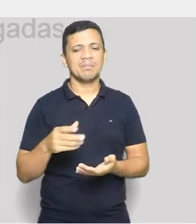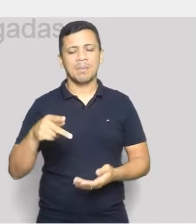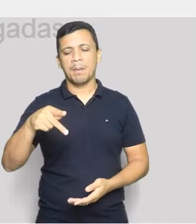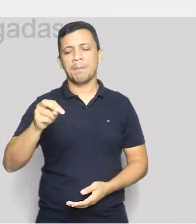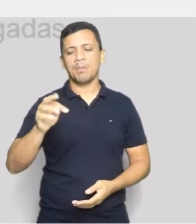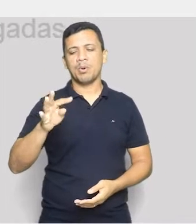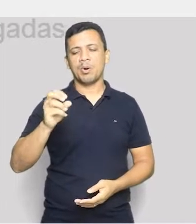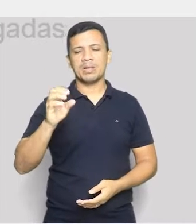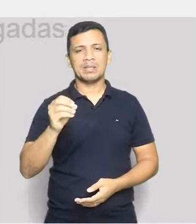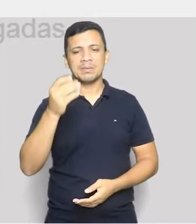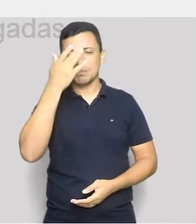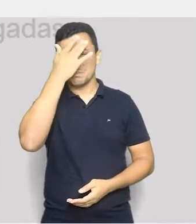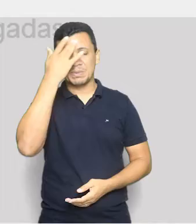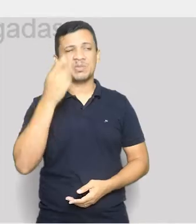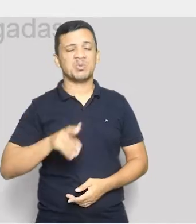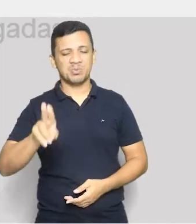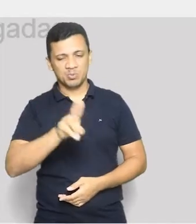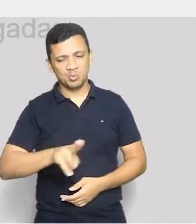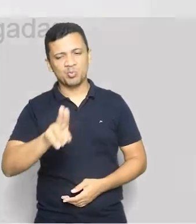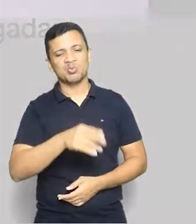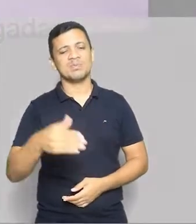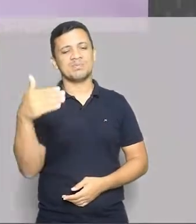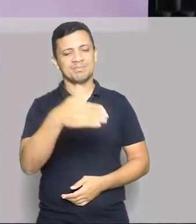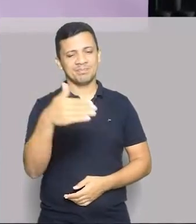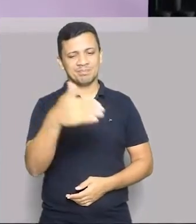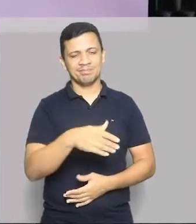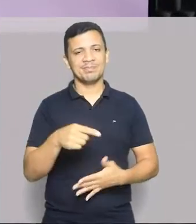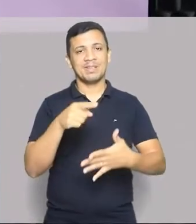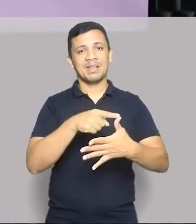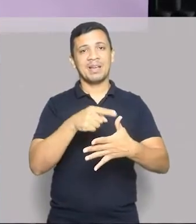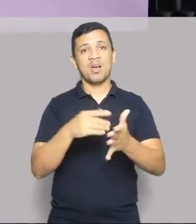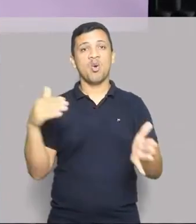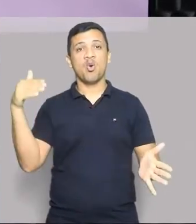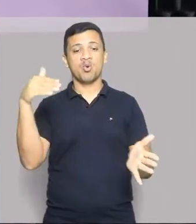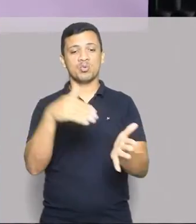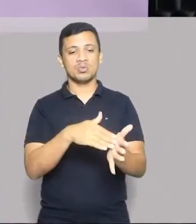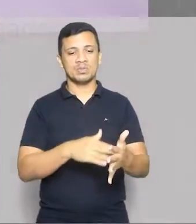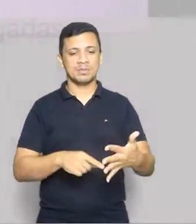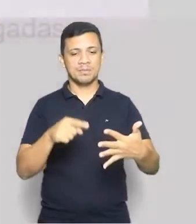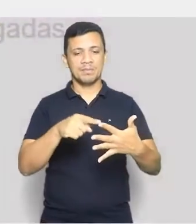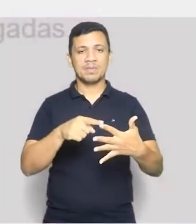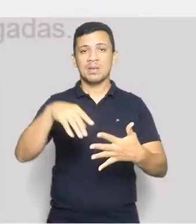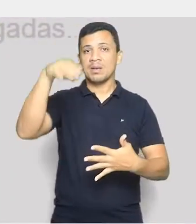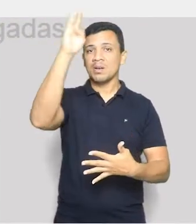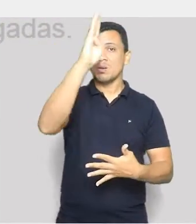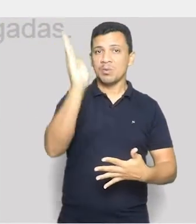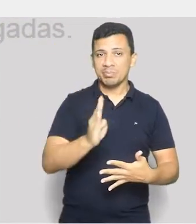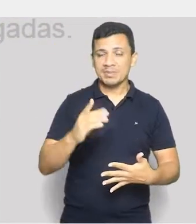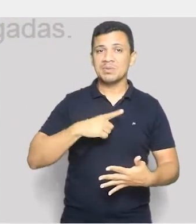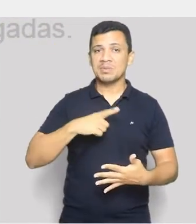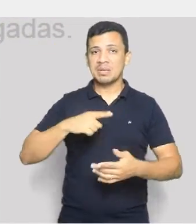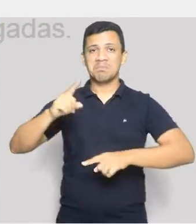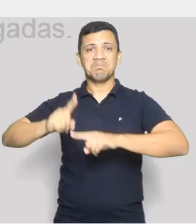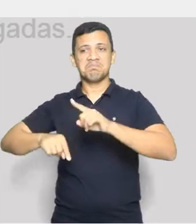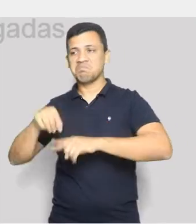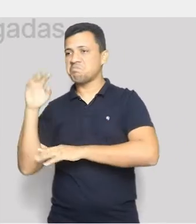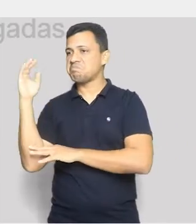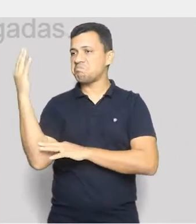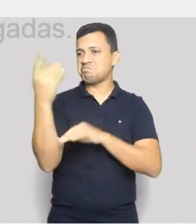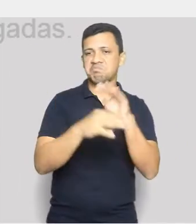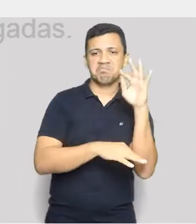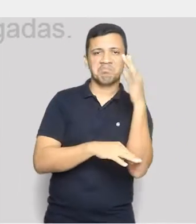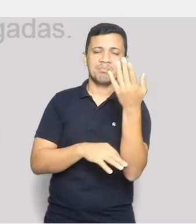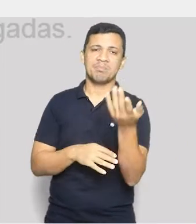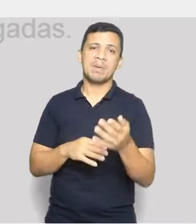automedicação. Olha lá, viu, portanto já sabe, conclusivo. O Brasil é um país de muitos recursos naturais, mas de pouca